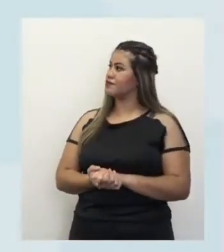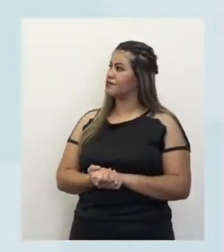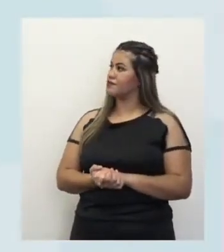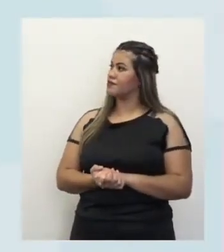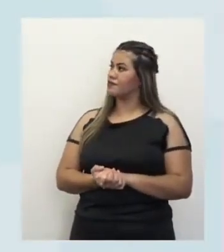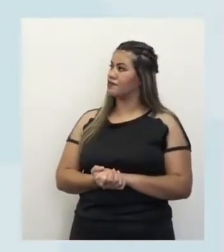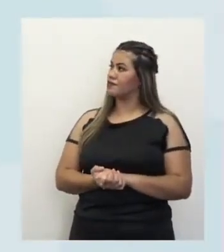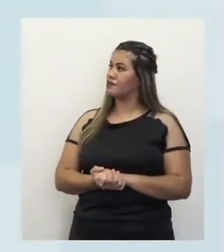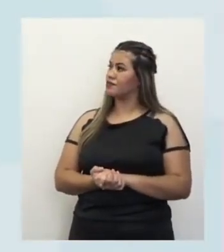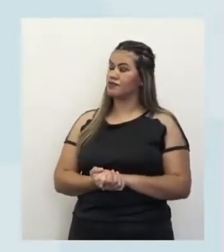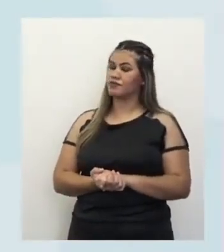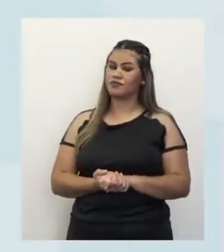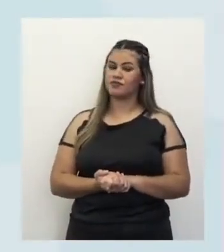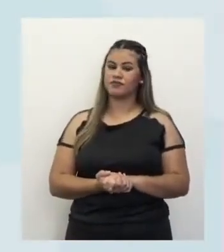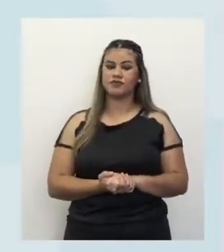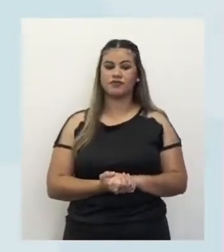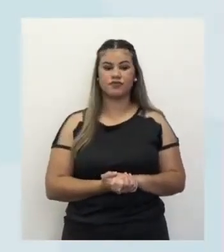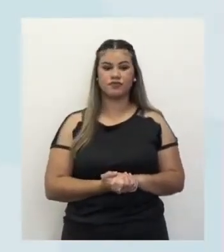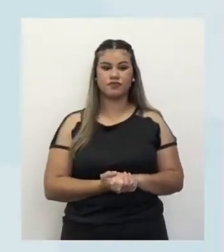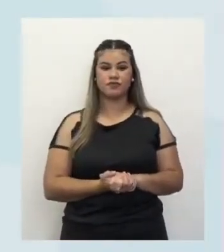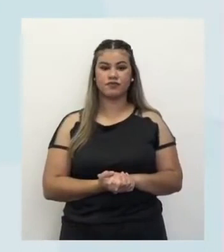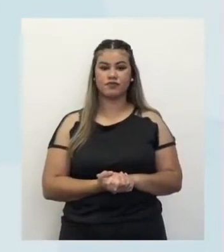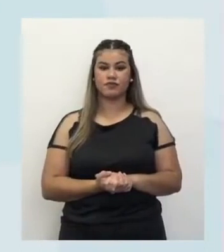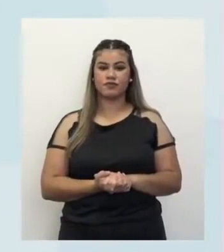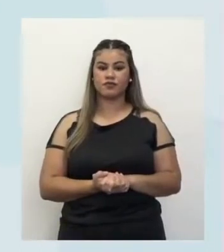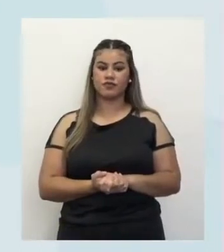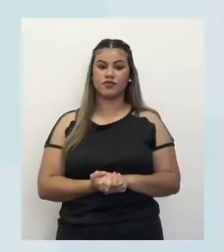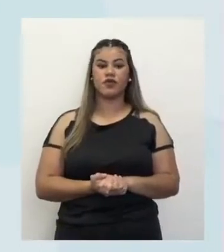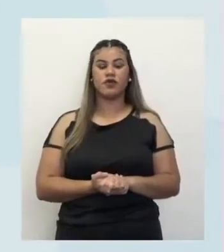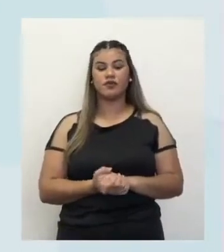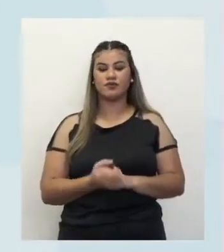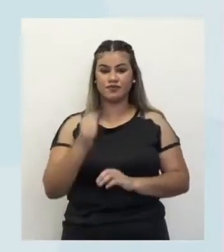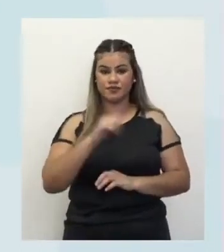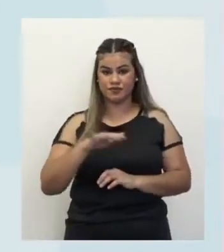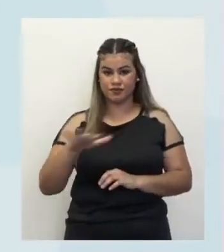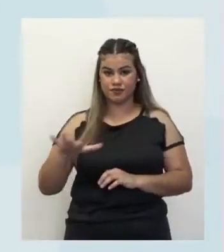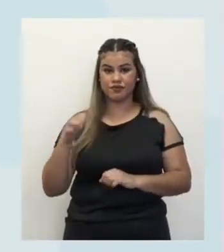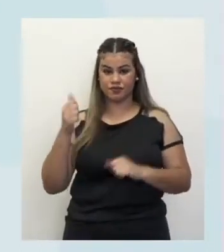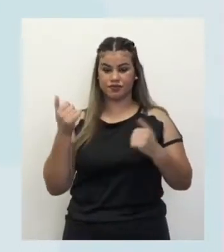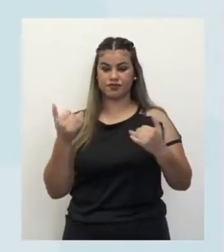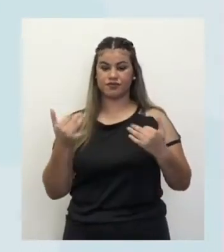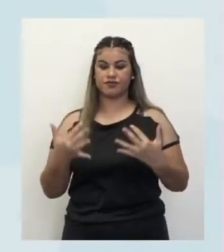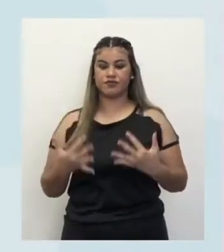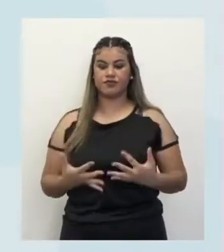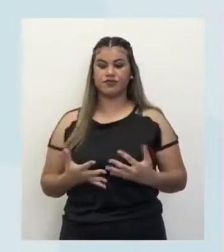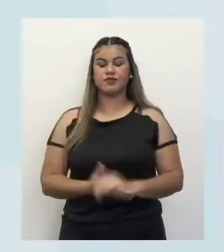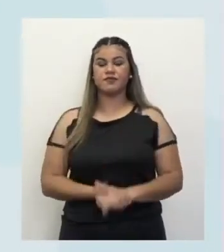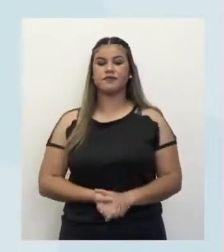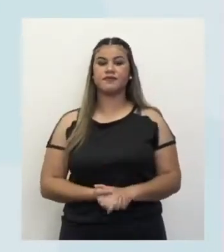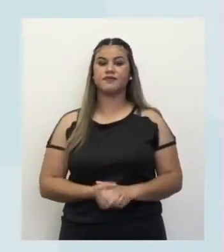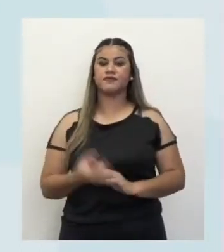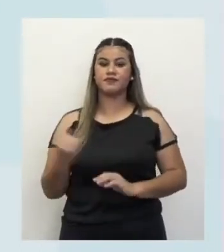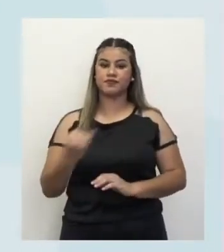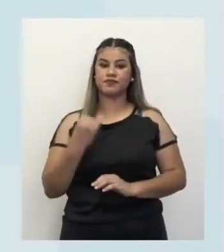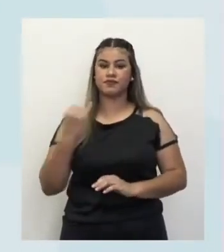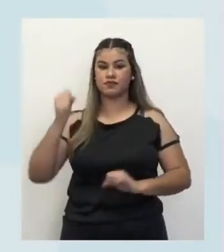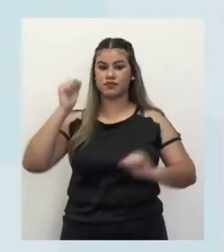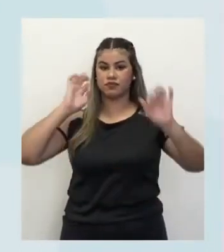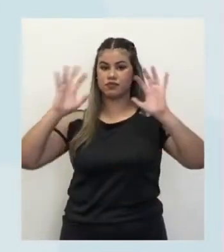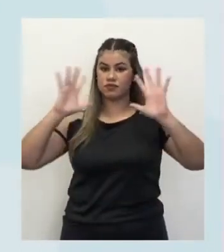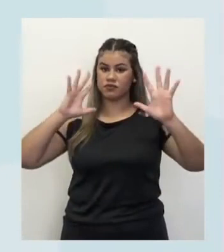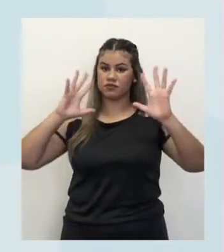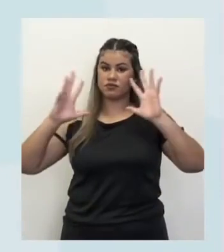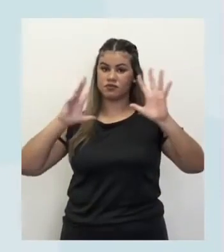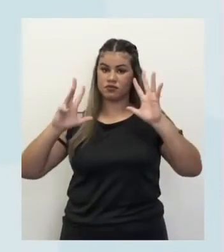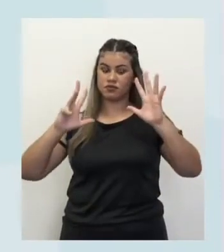da mão de obra, né, professora? Uma das nossas estudantes destacou. Então, o quanto é importante pensar nessa